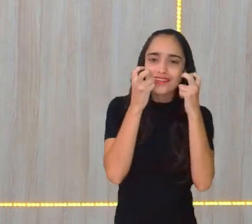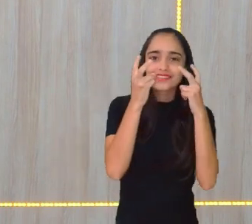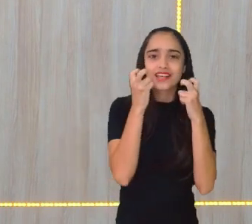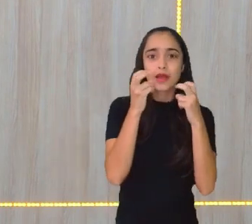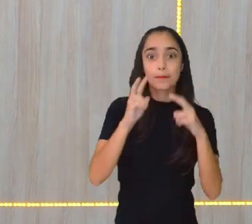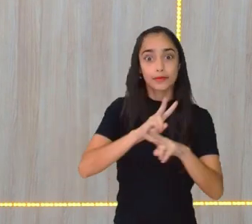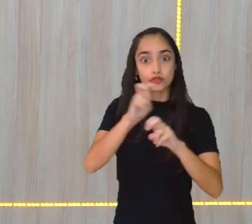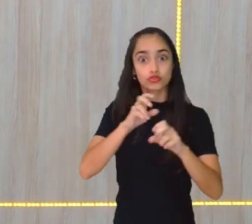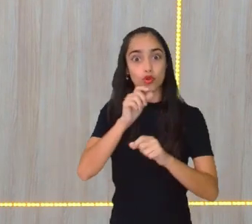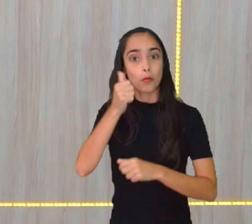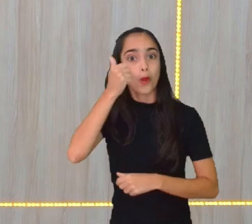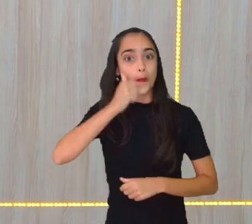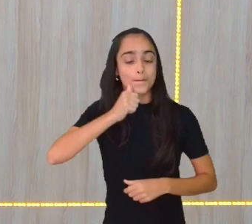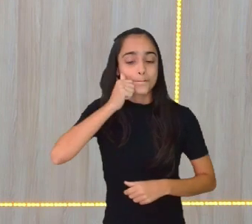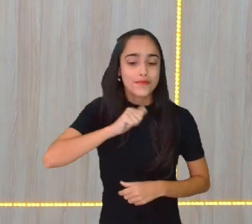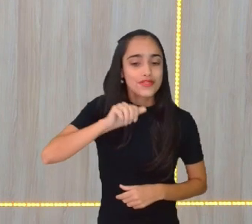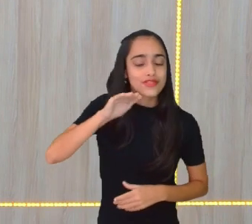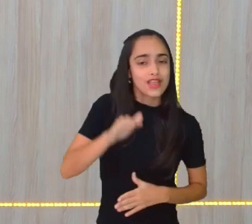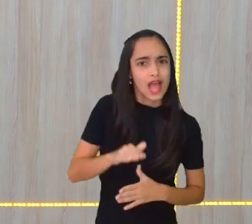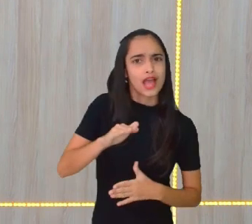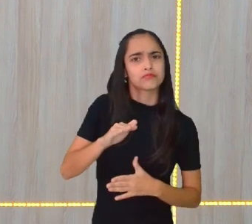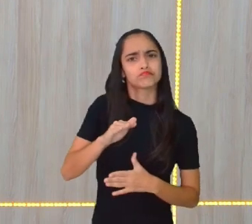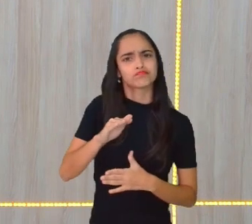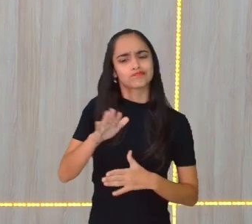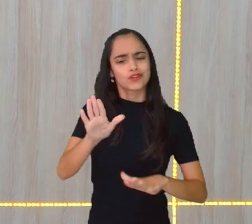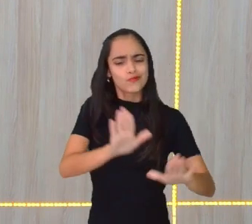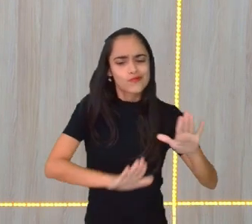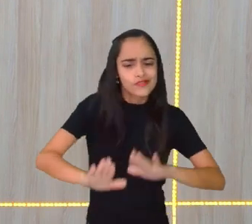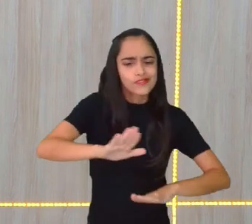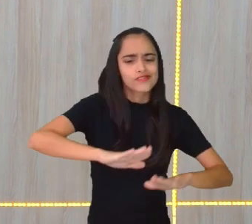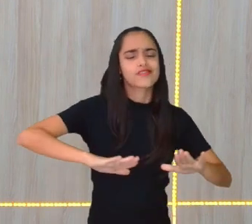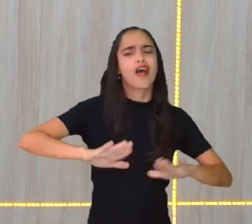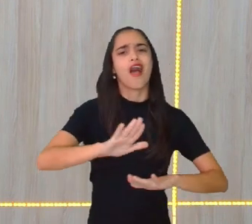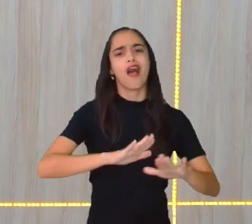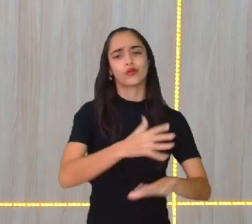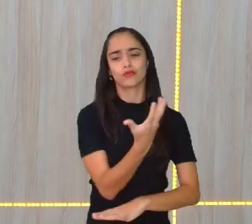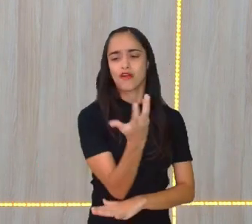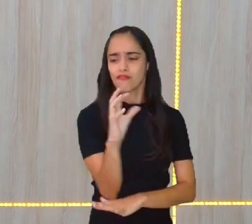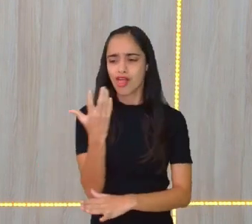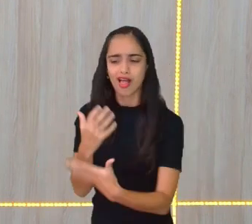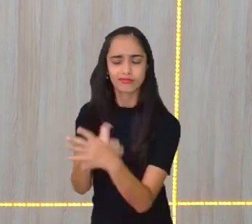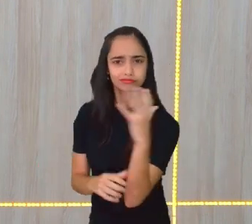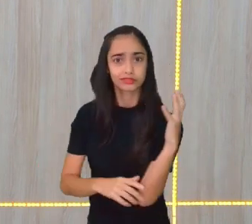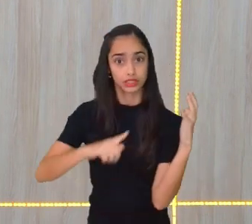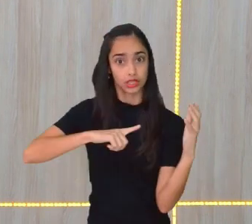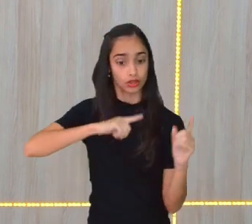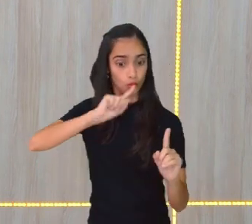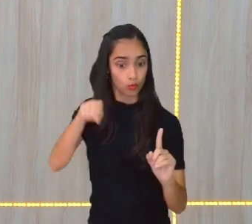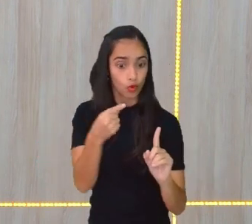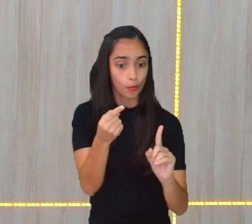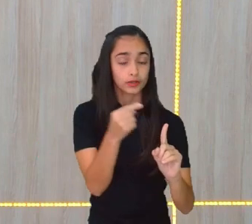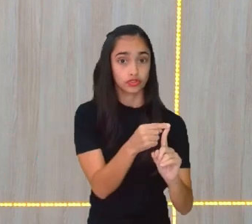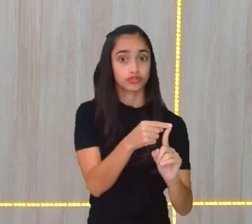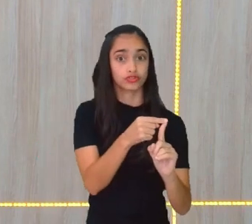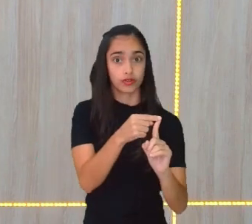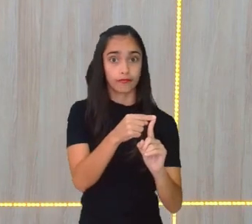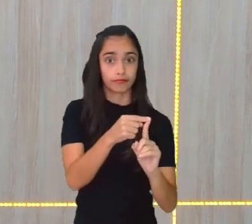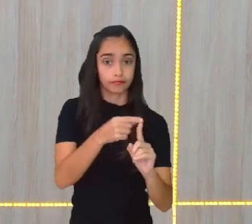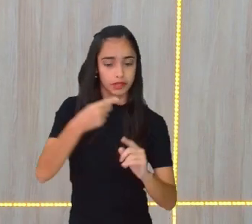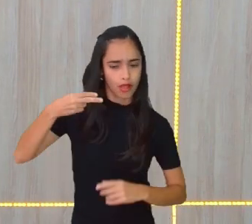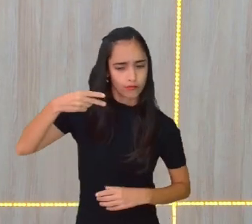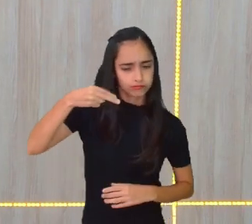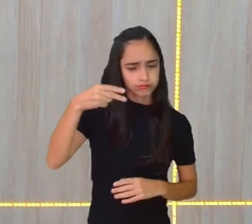de uma guardiãzinha da floresta, né? Que tem essa missão, essa função de encaminhar